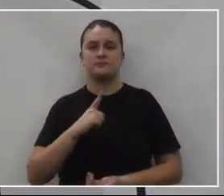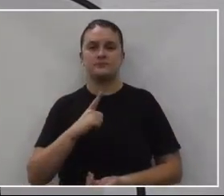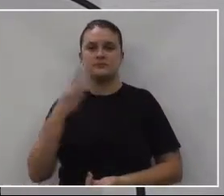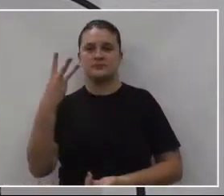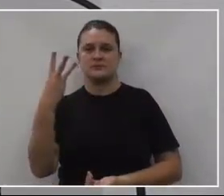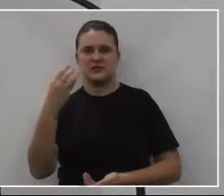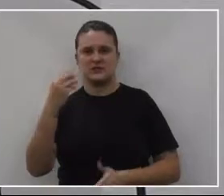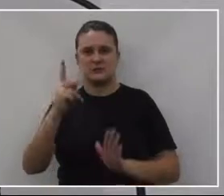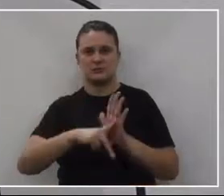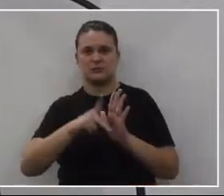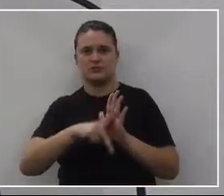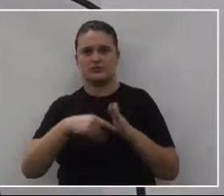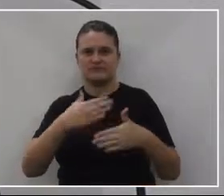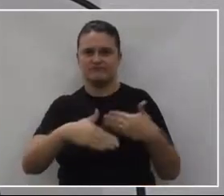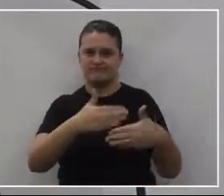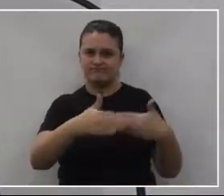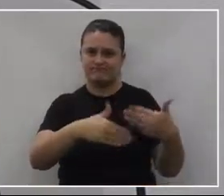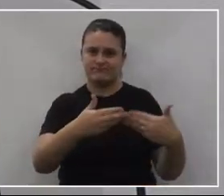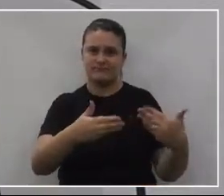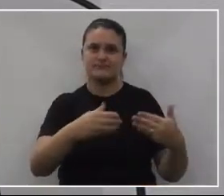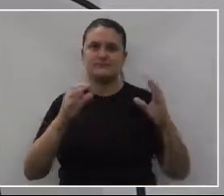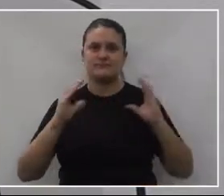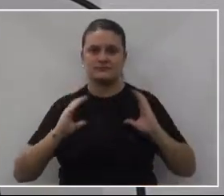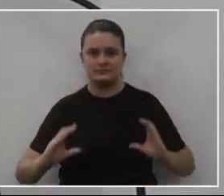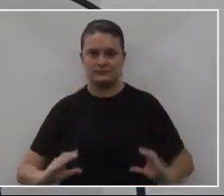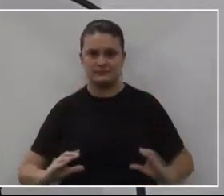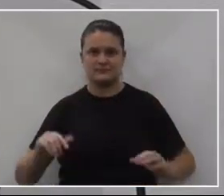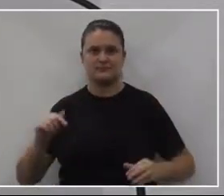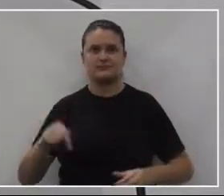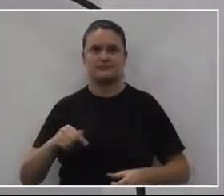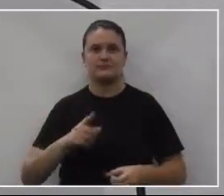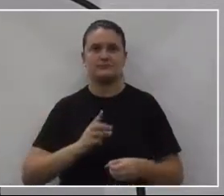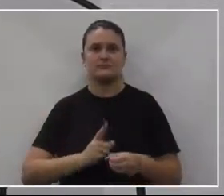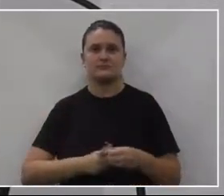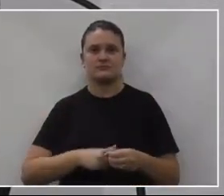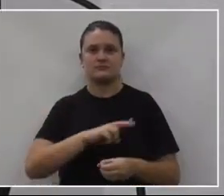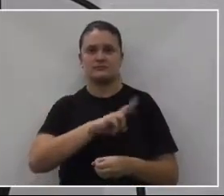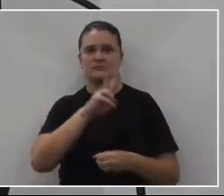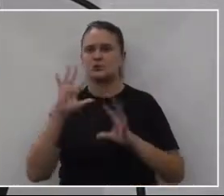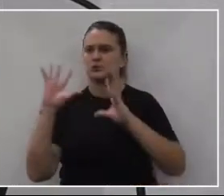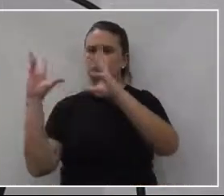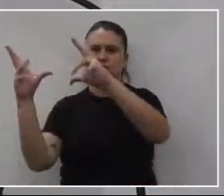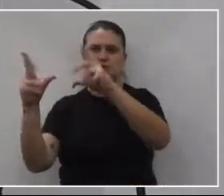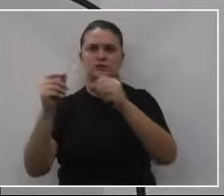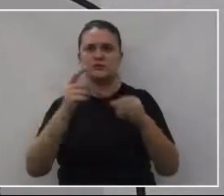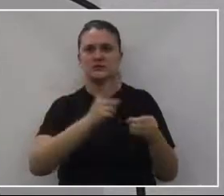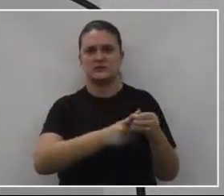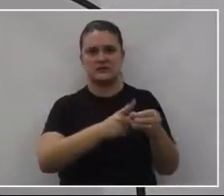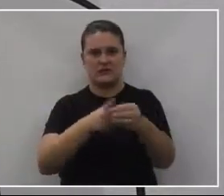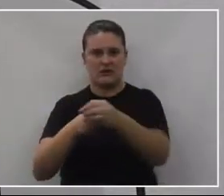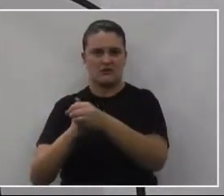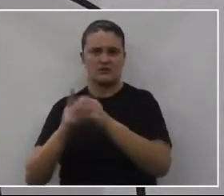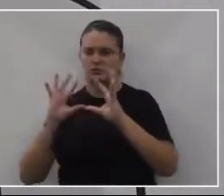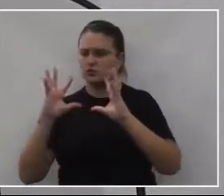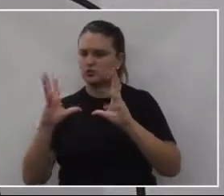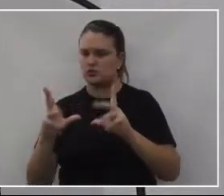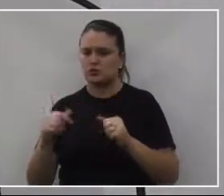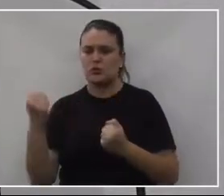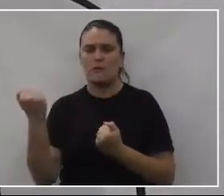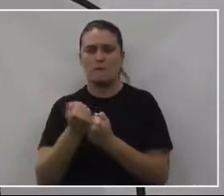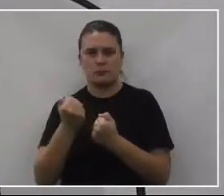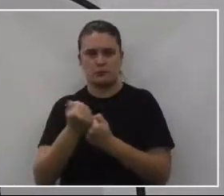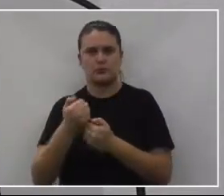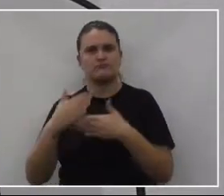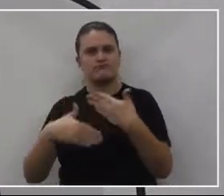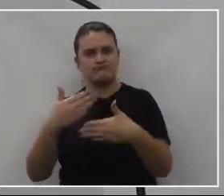projetos em execução, 30 projetos de cidadania, aqui em União da Vitória, atendemos todas as demandas que se possa imaginar, e